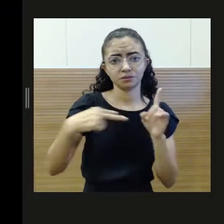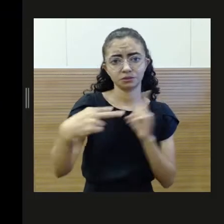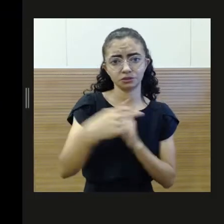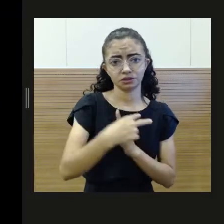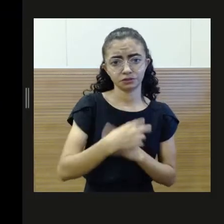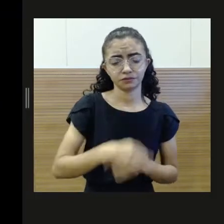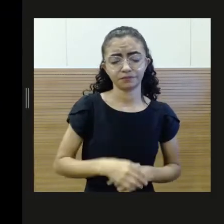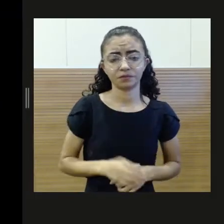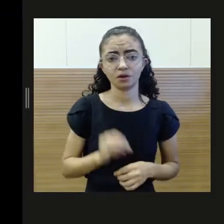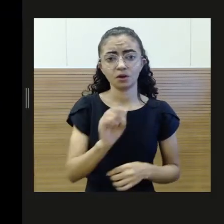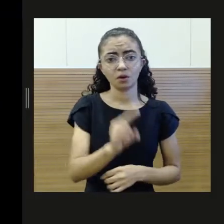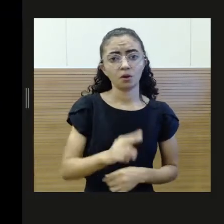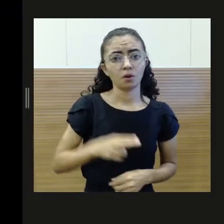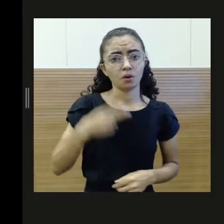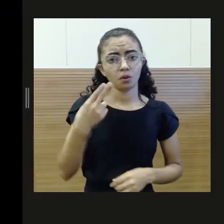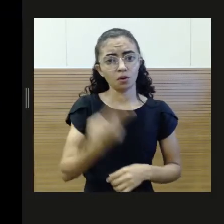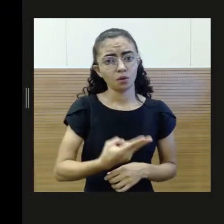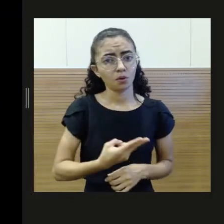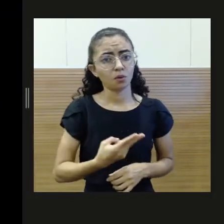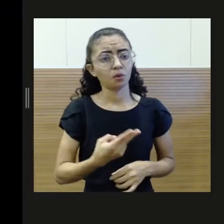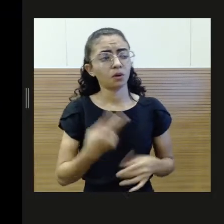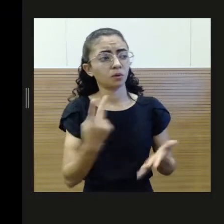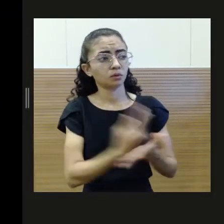contrária. Tipicamente, crises são